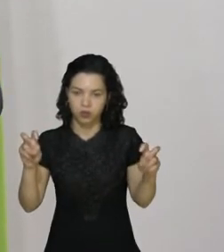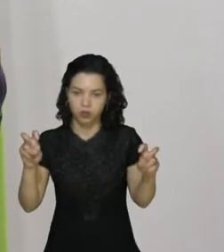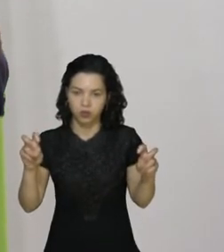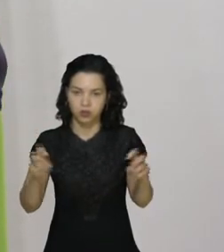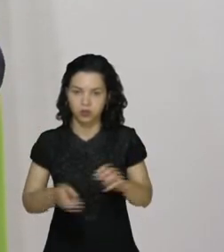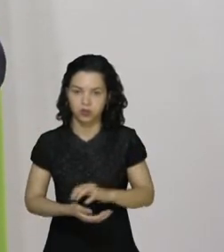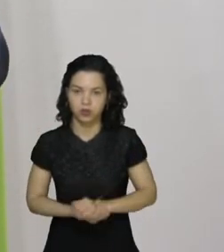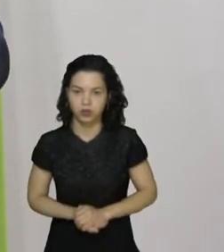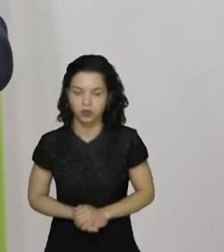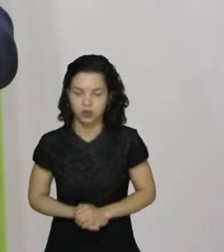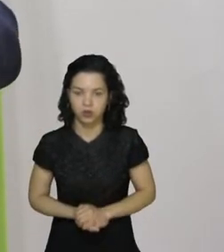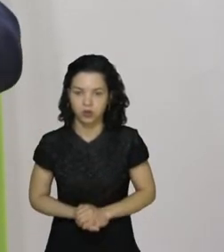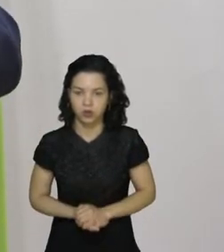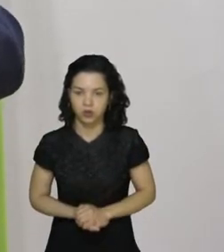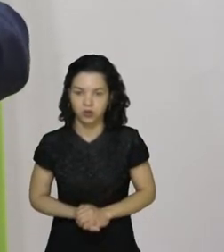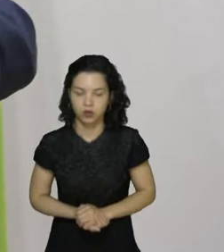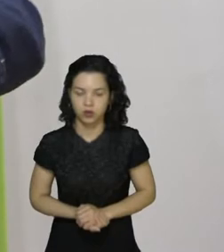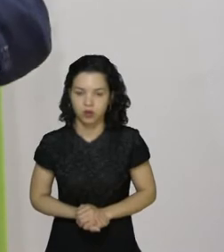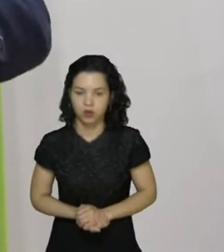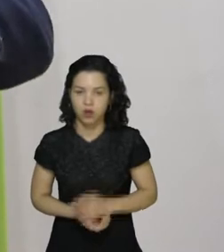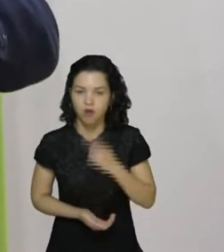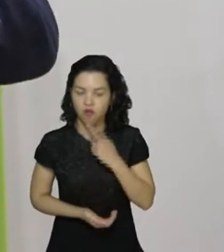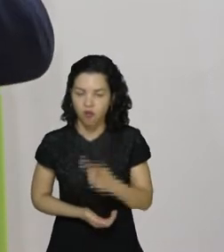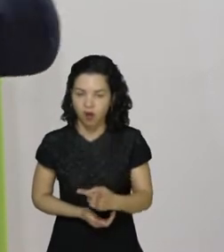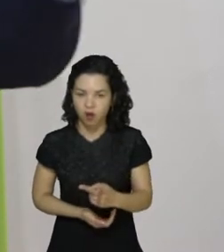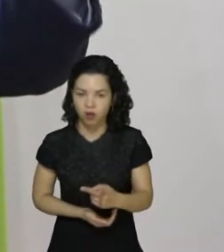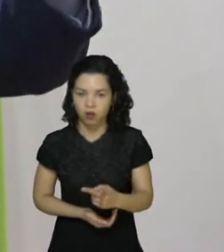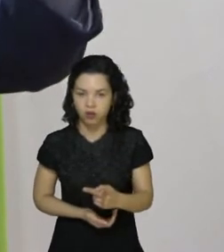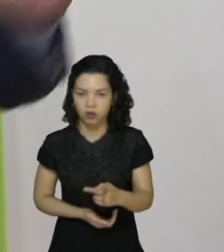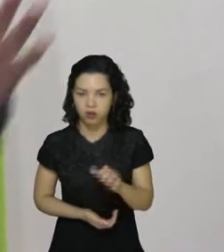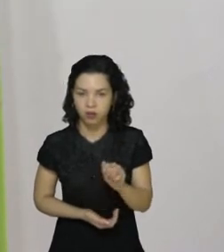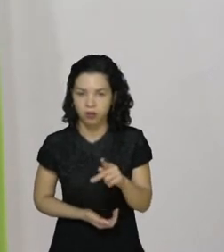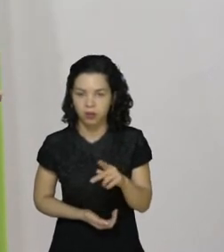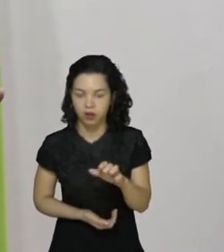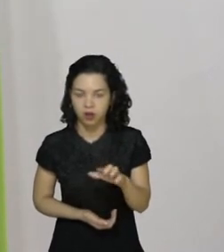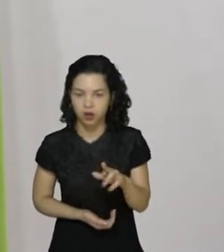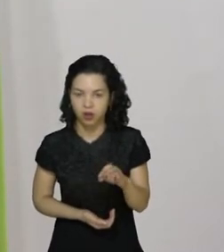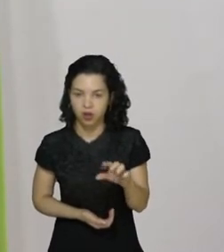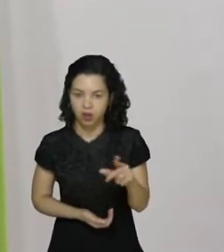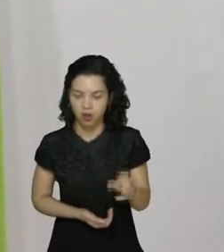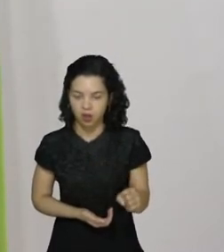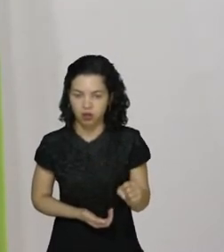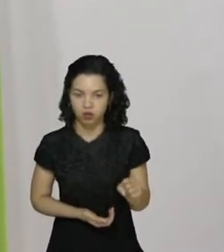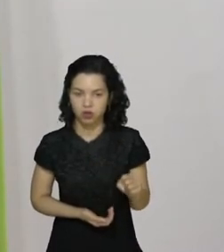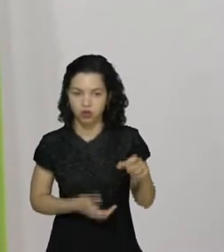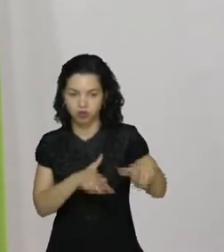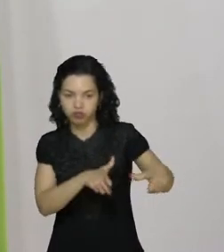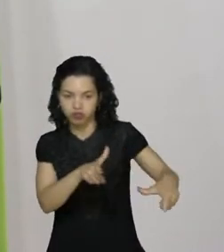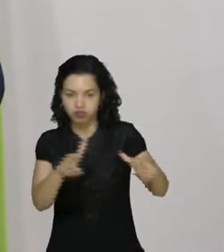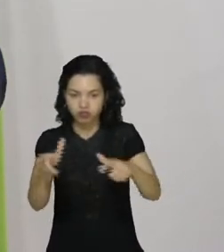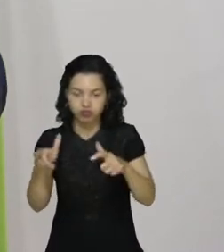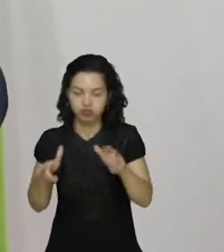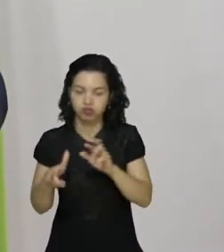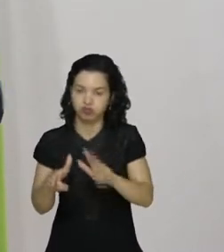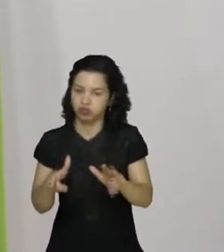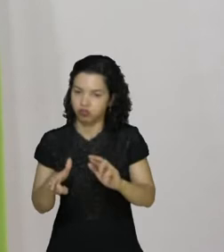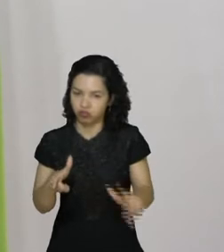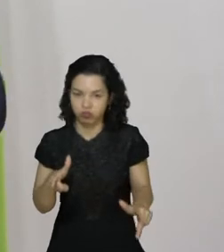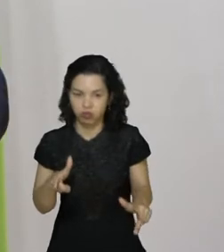falando em colocar aparelhagem em tudo que é canto nesse estado. Estou falando no dia a dia